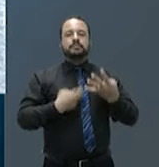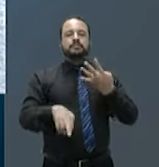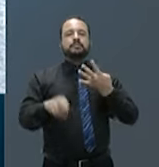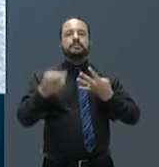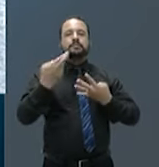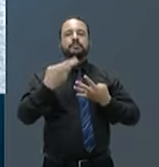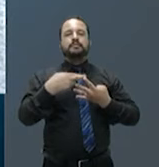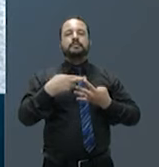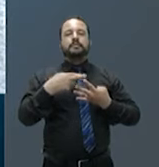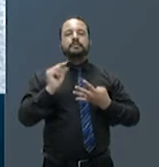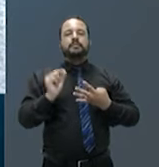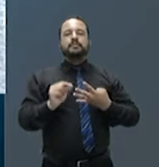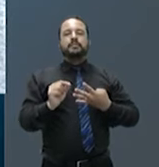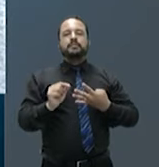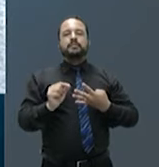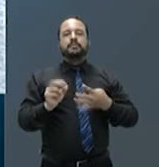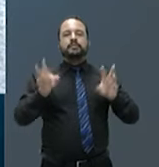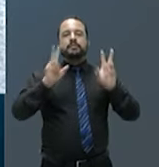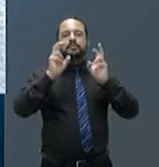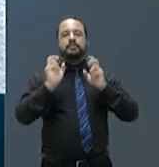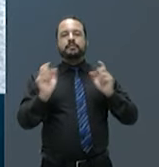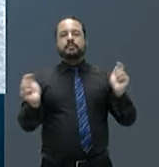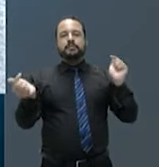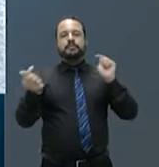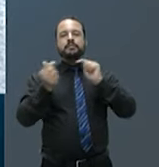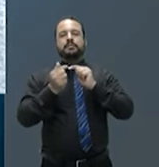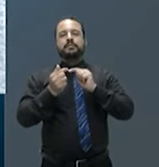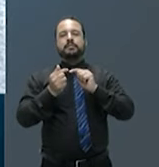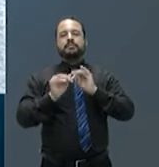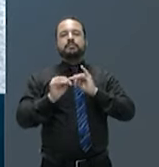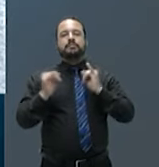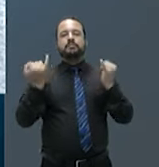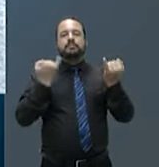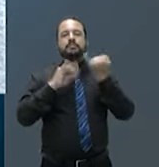em relação ao referido tema de repercussão geral.